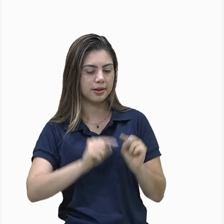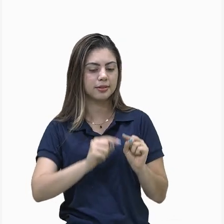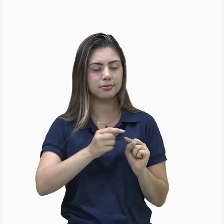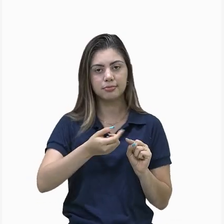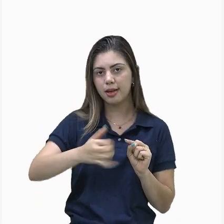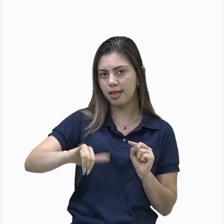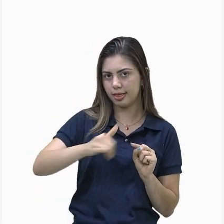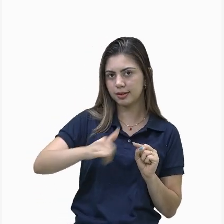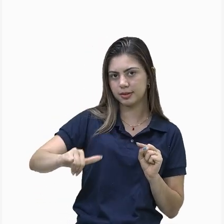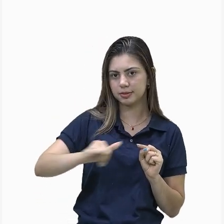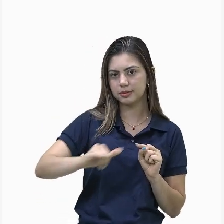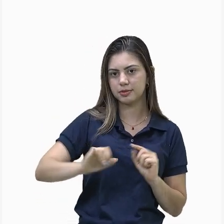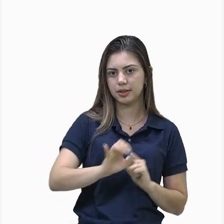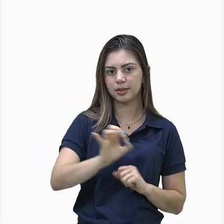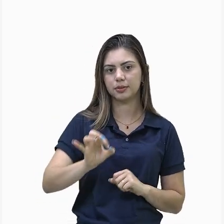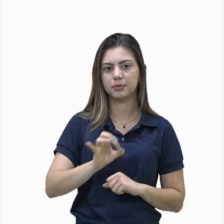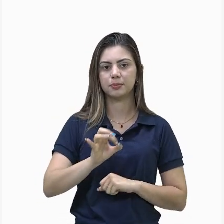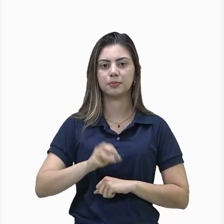elétricos